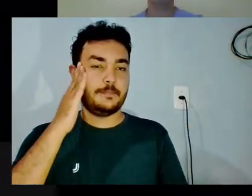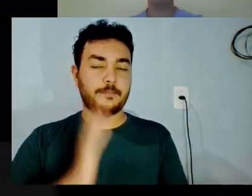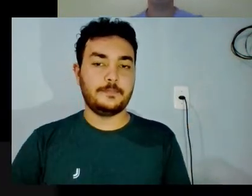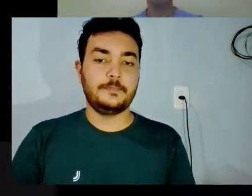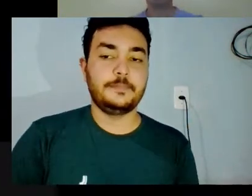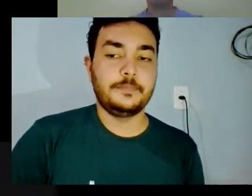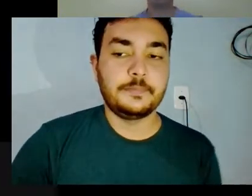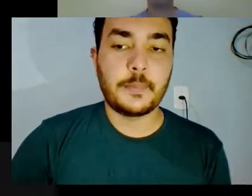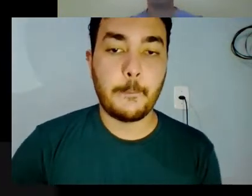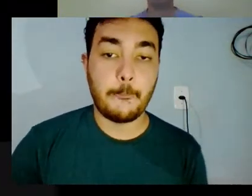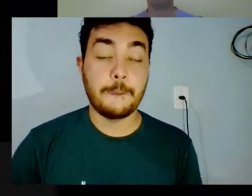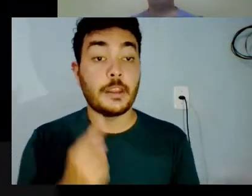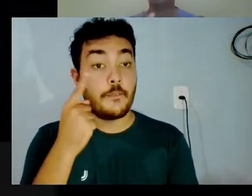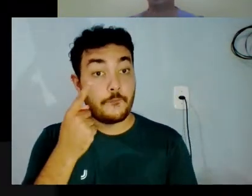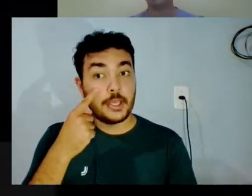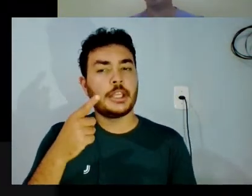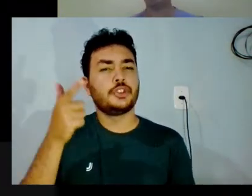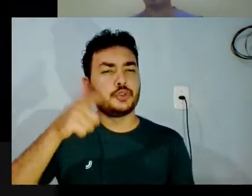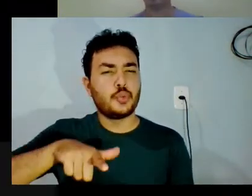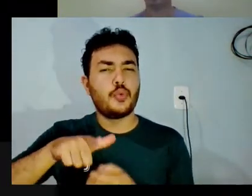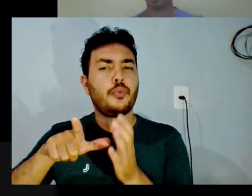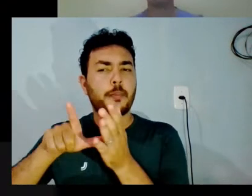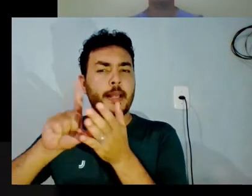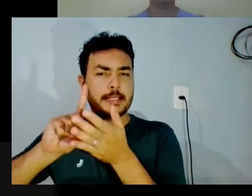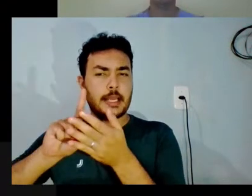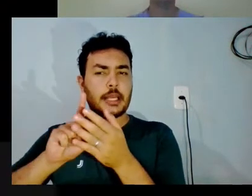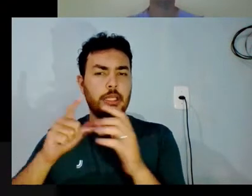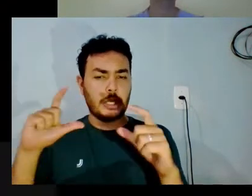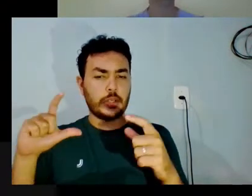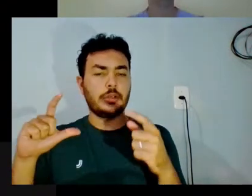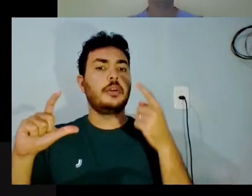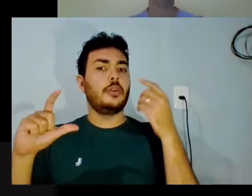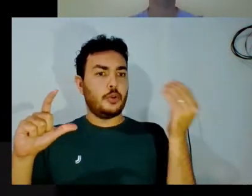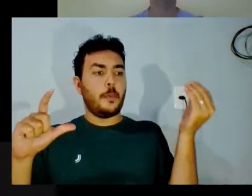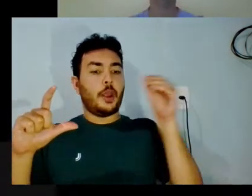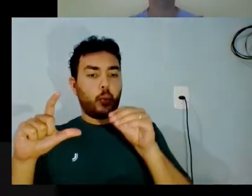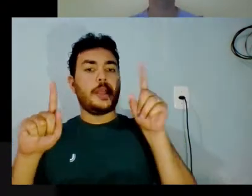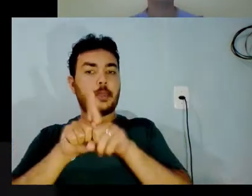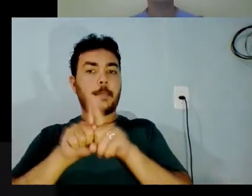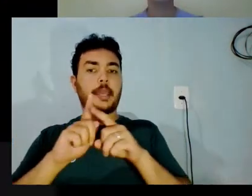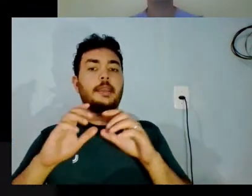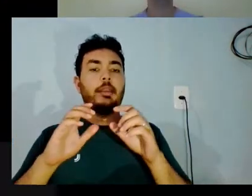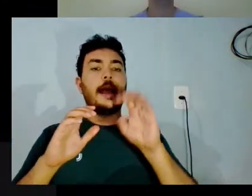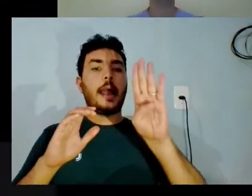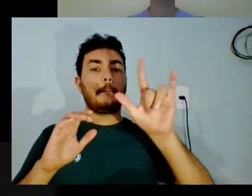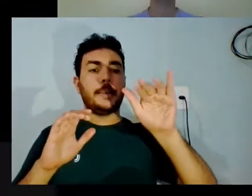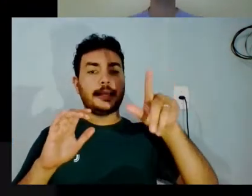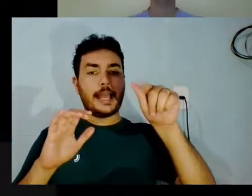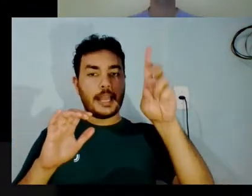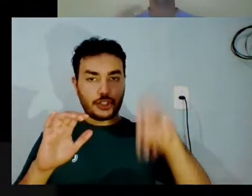anteriormente, para propor aquela função de onda anterior, que se aproximou mais dos resultados, vamos incluir também o efeito da blindagem eletrônica e